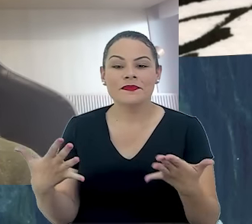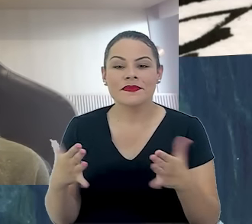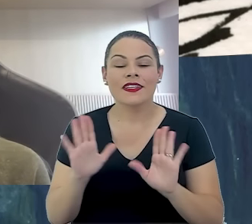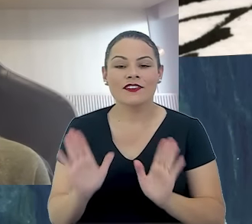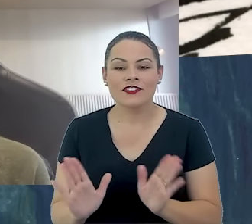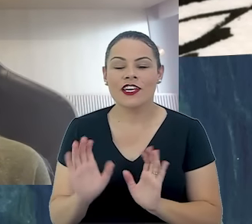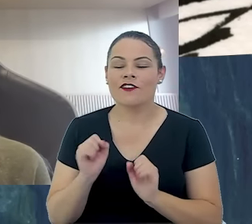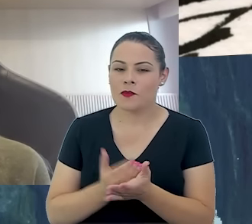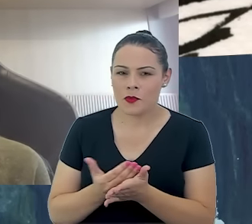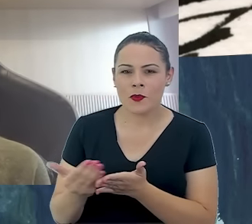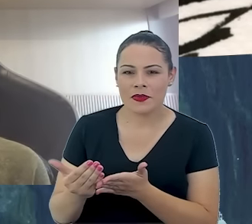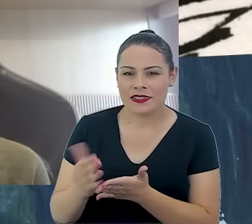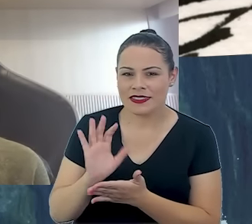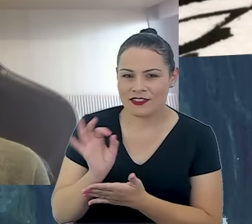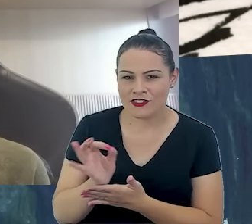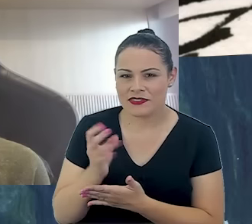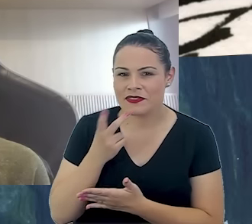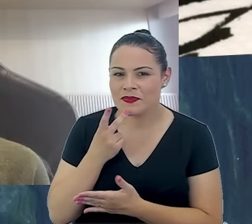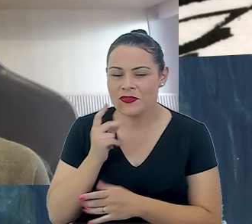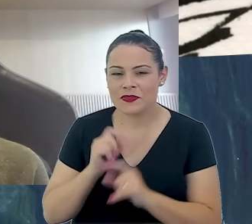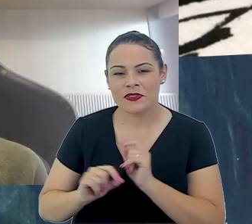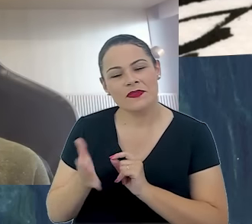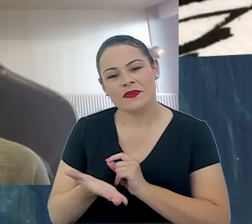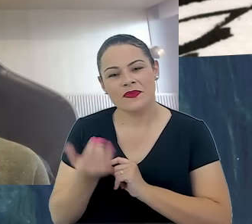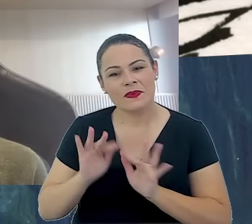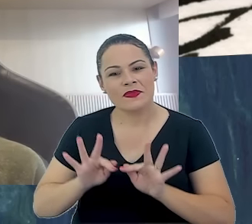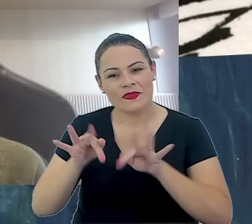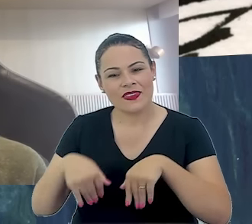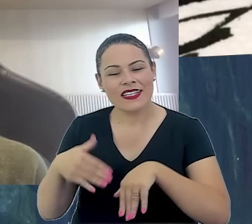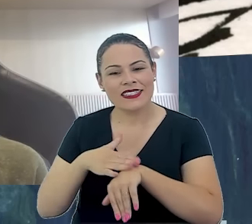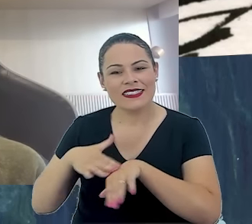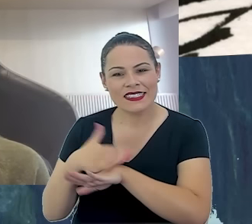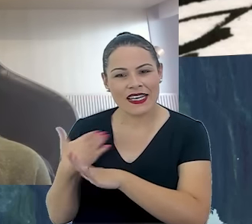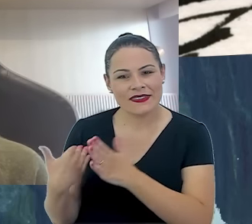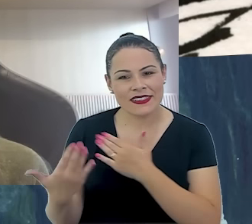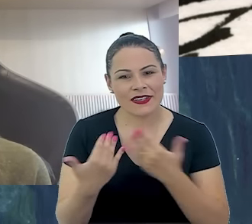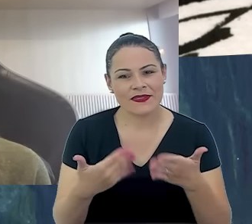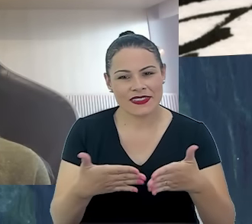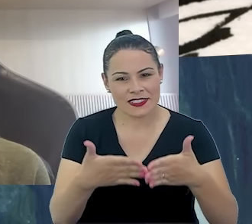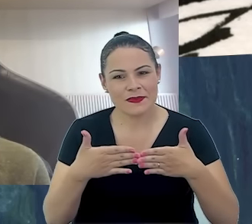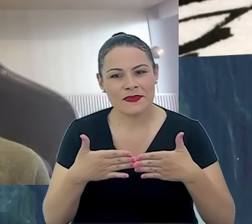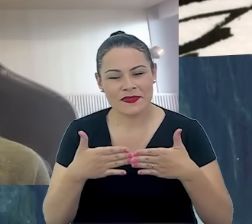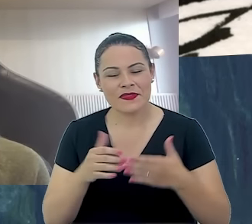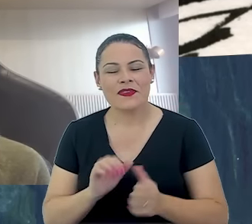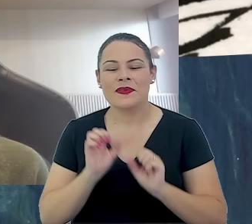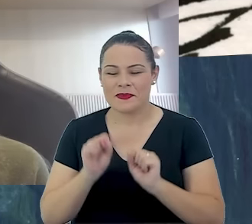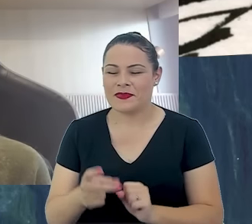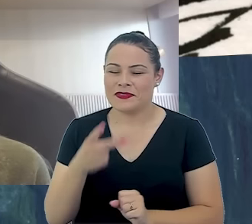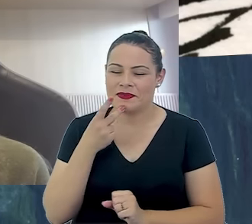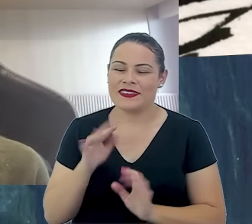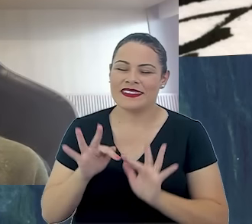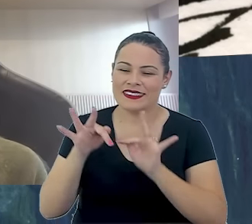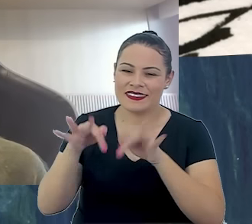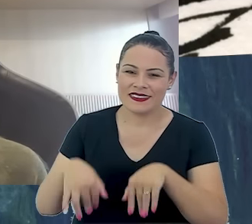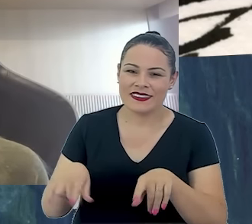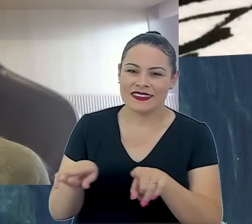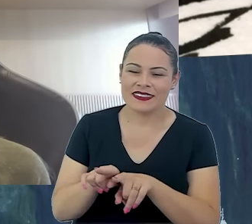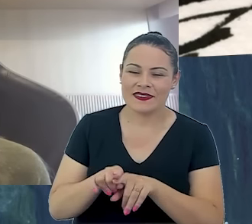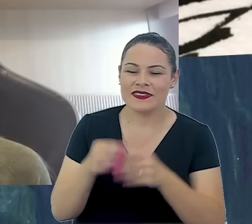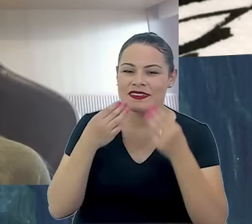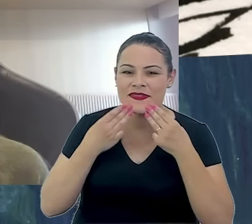então ess já Começando aqui eh vamos vamos encerrar aqui o painel Eh por favor S suas considerações